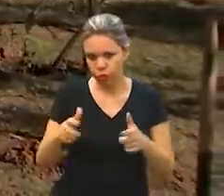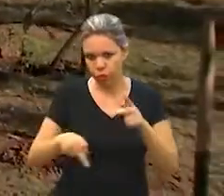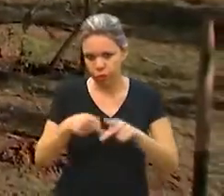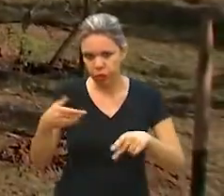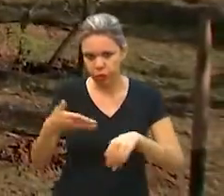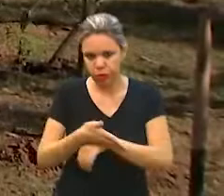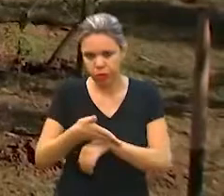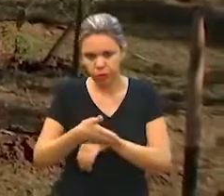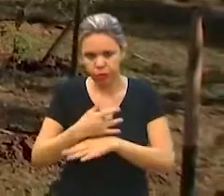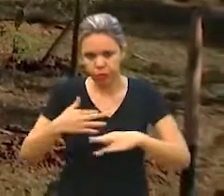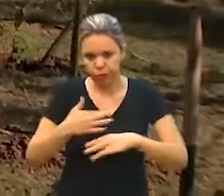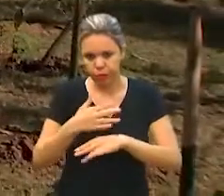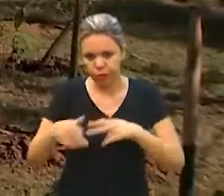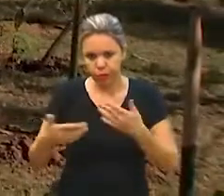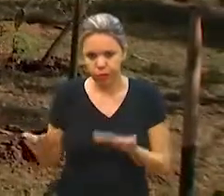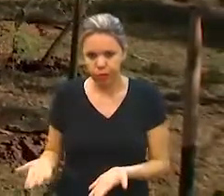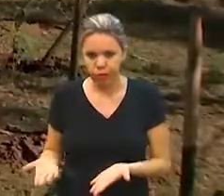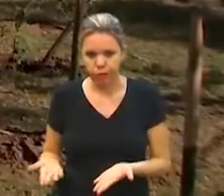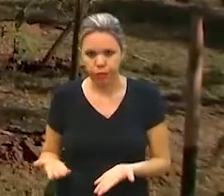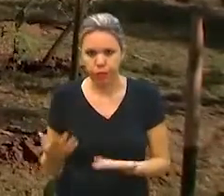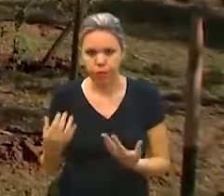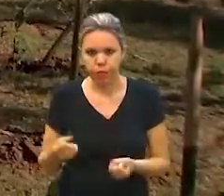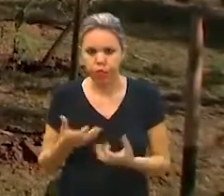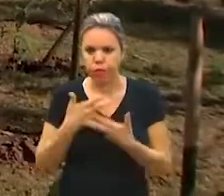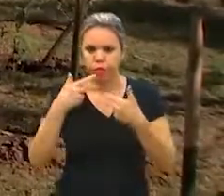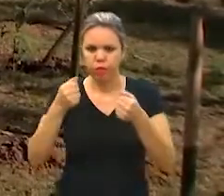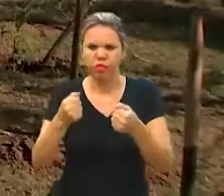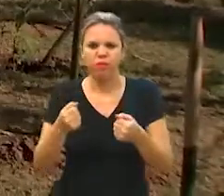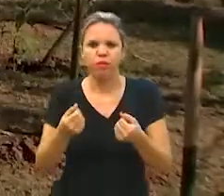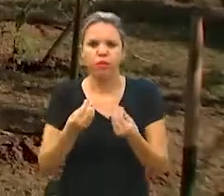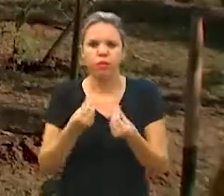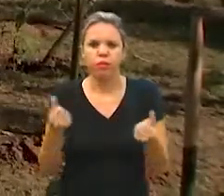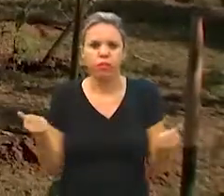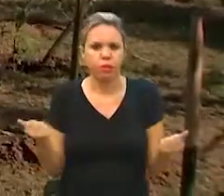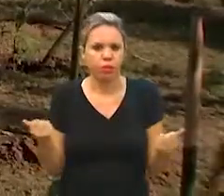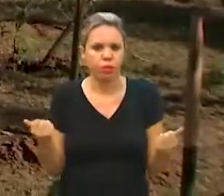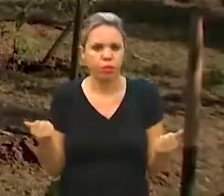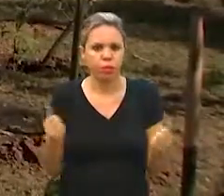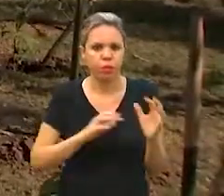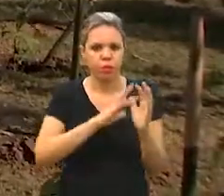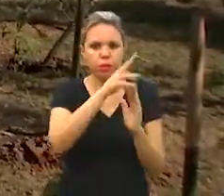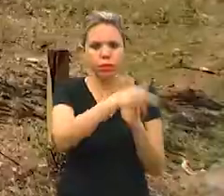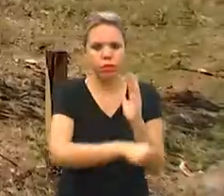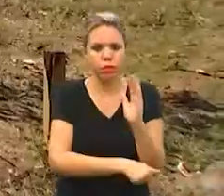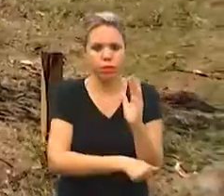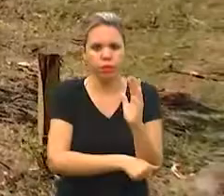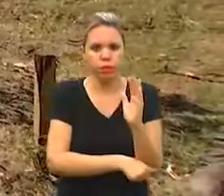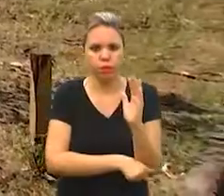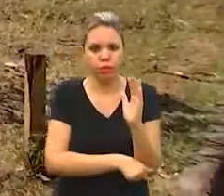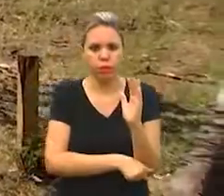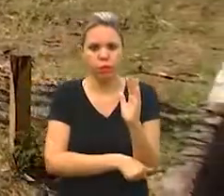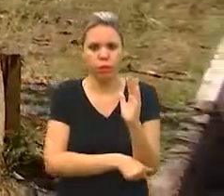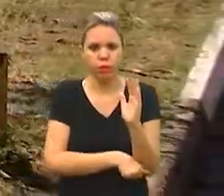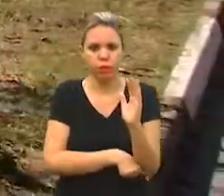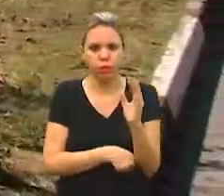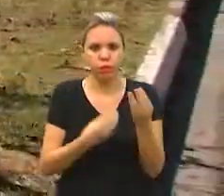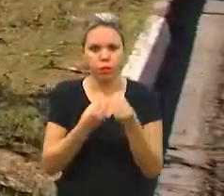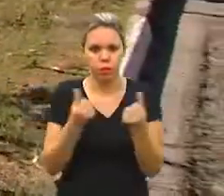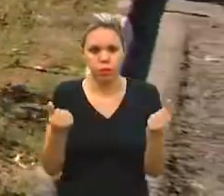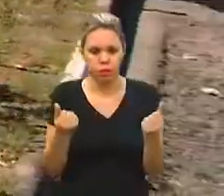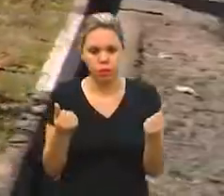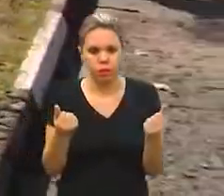lazer para essa grande população, né? E iremos melhorar a qualidade aqui do meio ambiente, né?